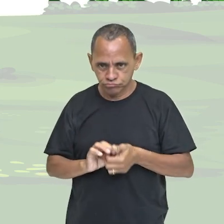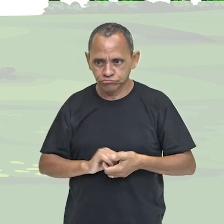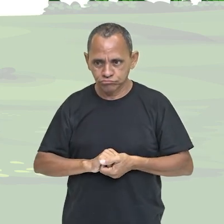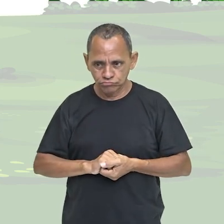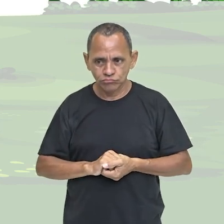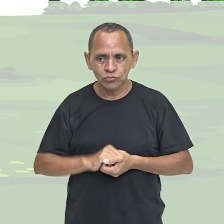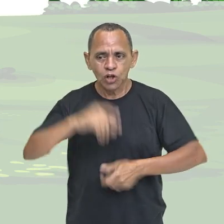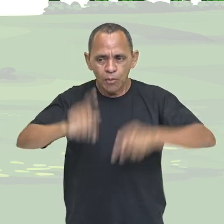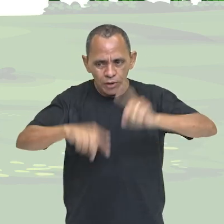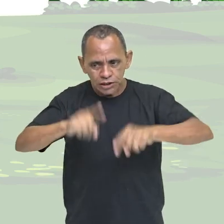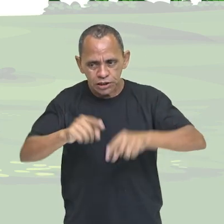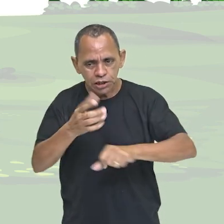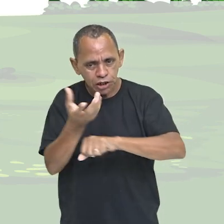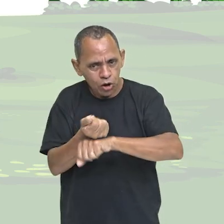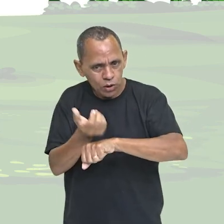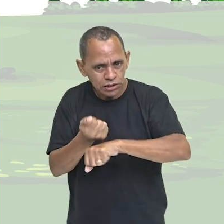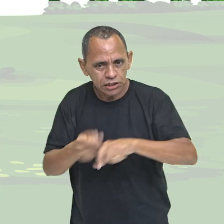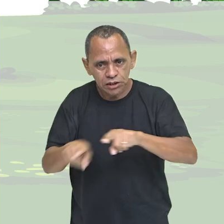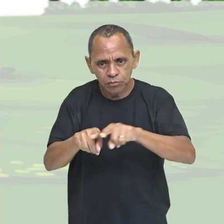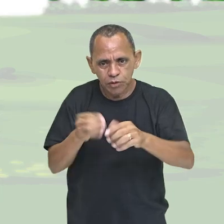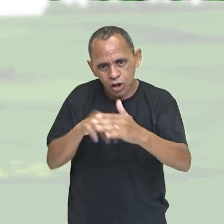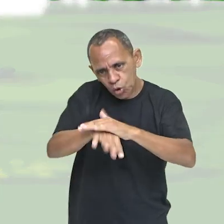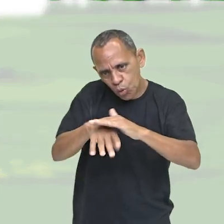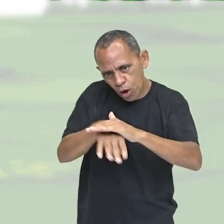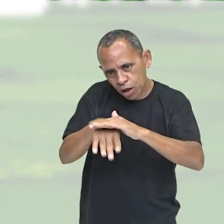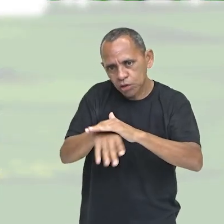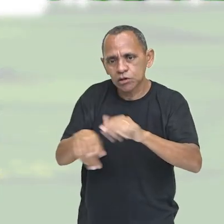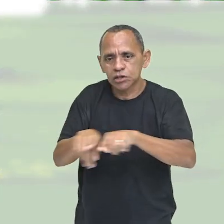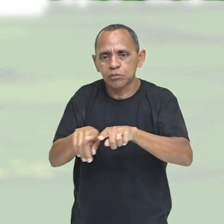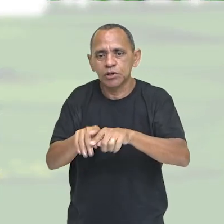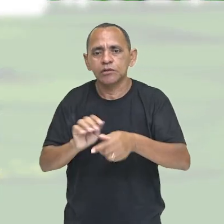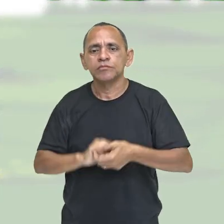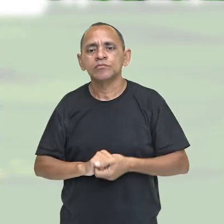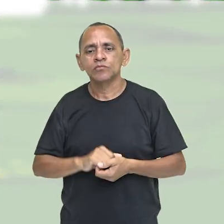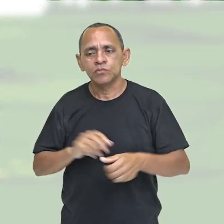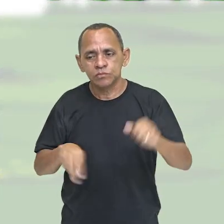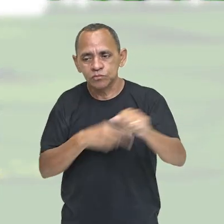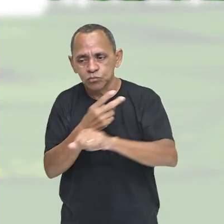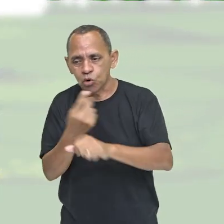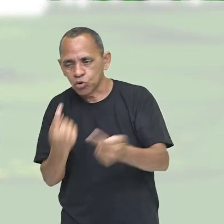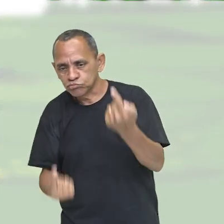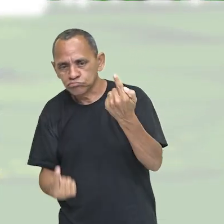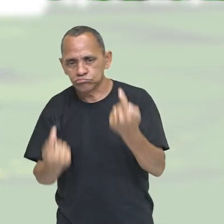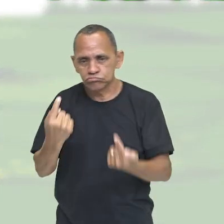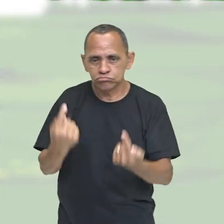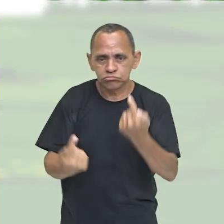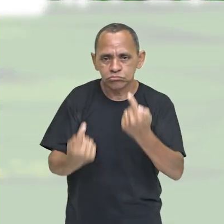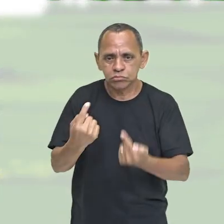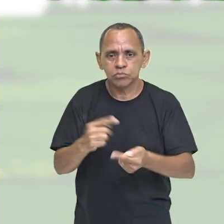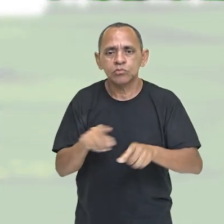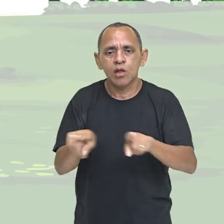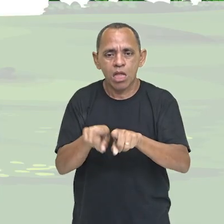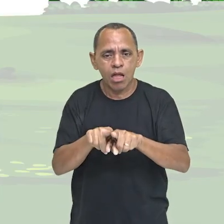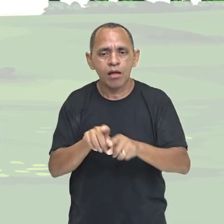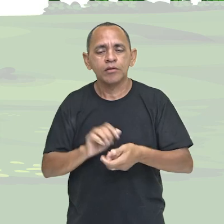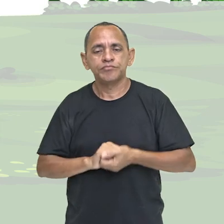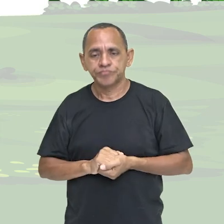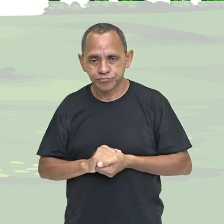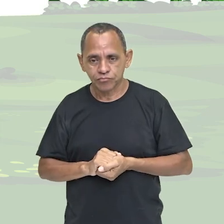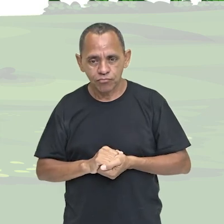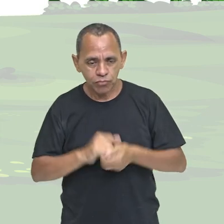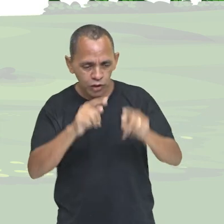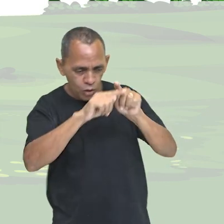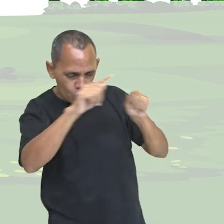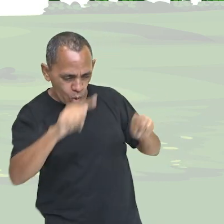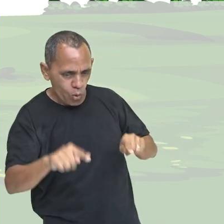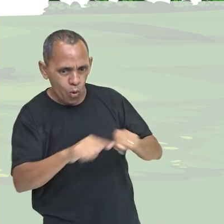corrente alternada, padrão da nossa rede elétrica. Após passar por isso, a corrente flui até um quadro elétrico do imóvel que alimenta todas